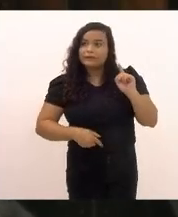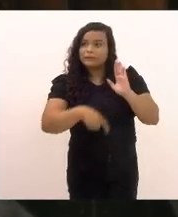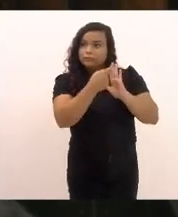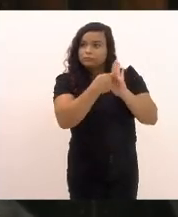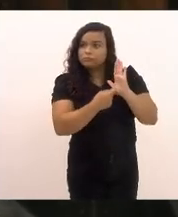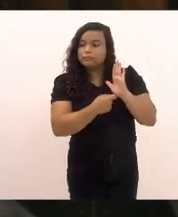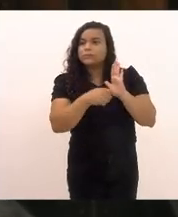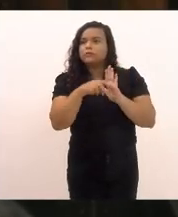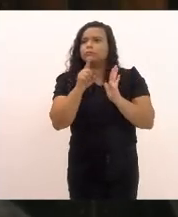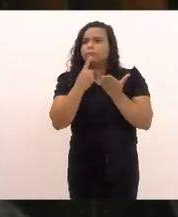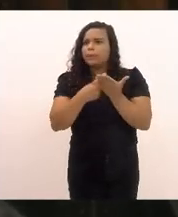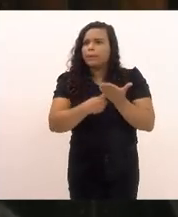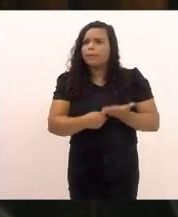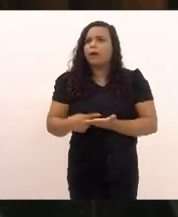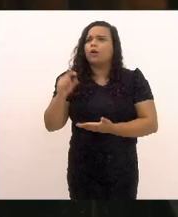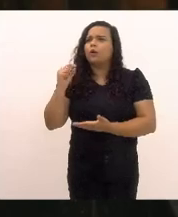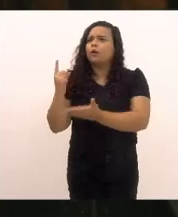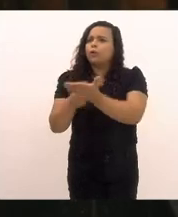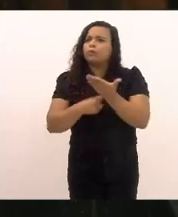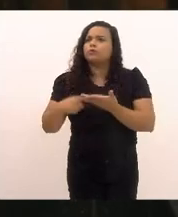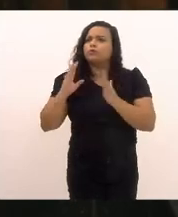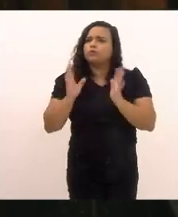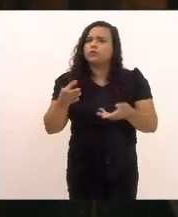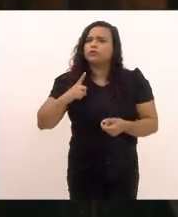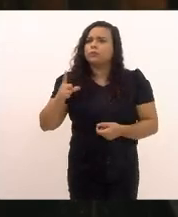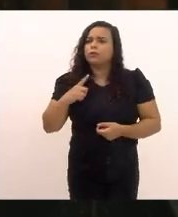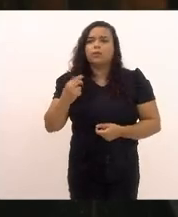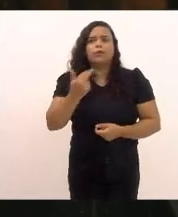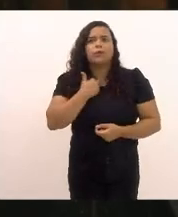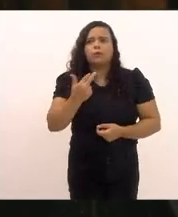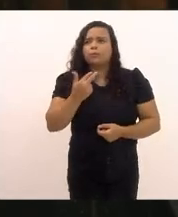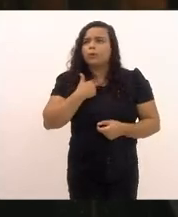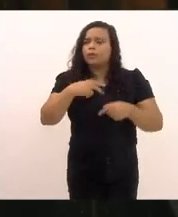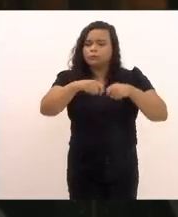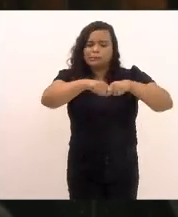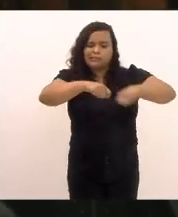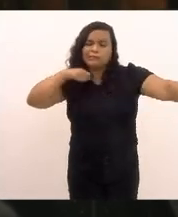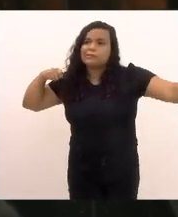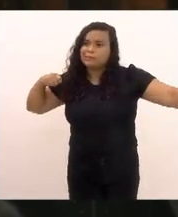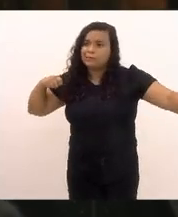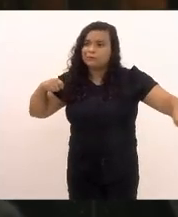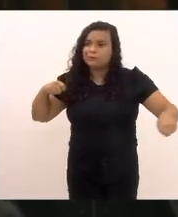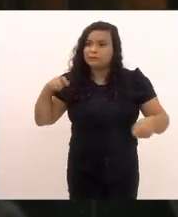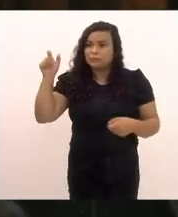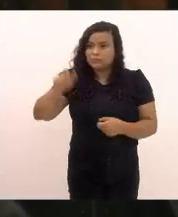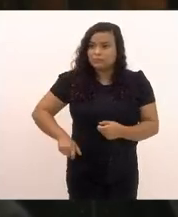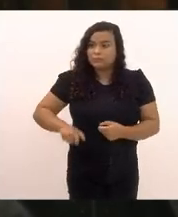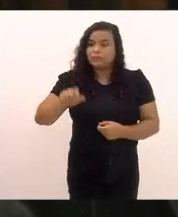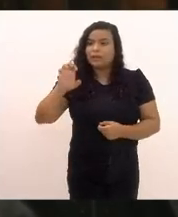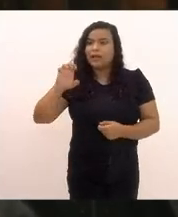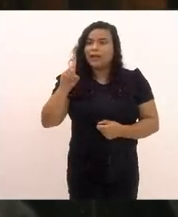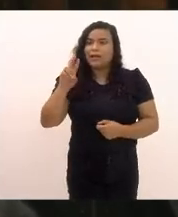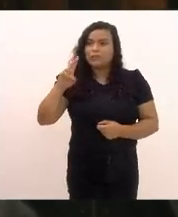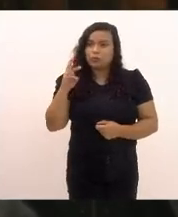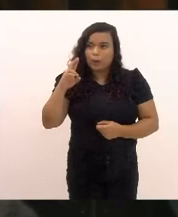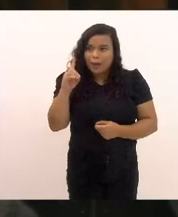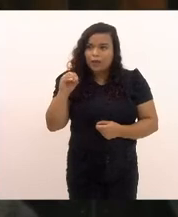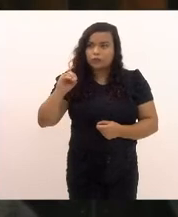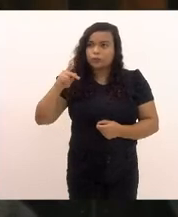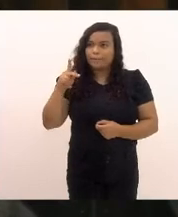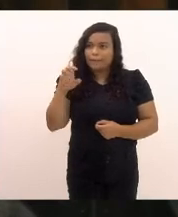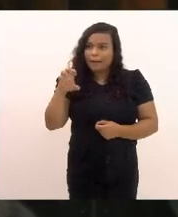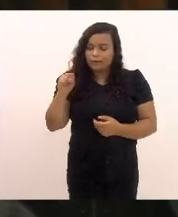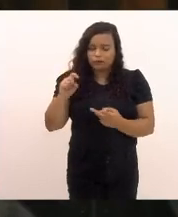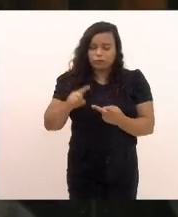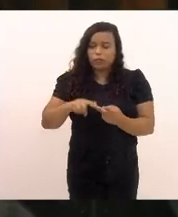que foi combinado, assinado, não podem ser rasgados por Eduardo Paes, por João Dória,